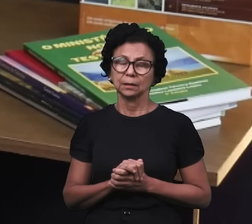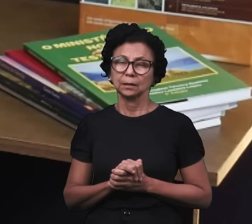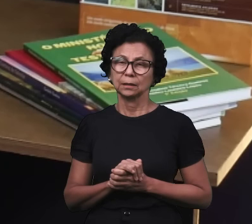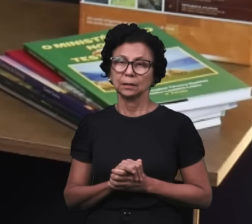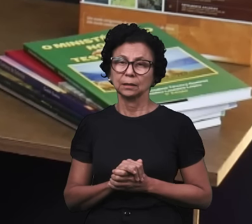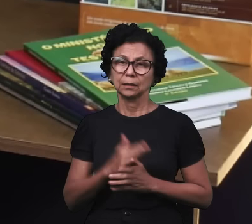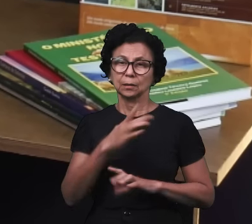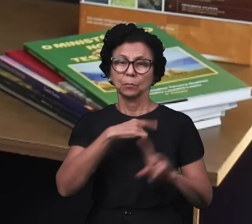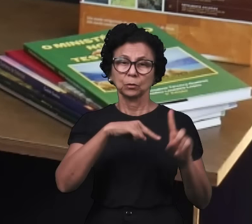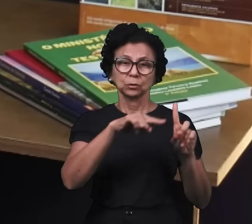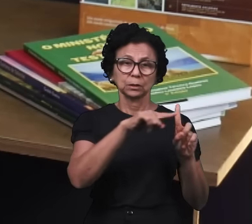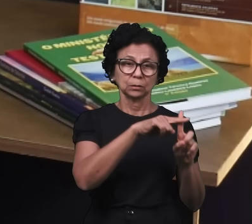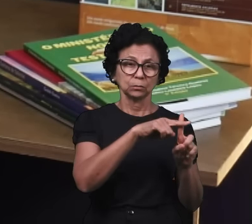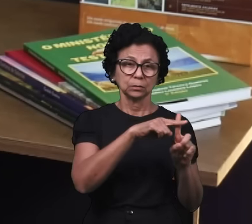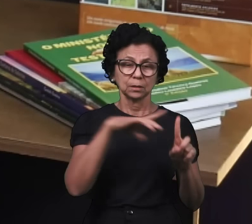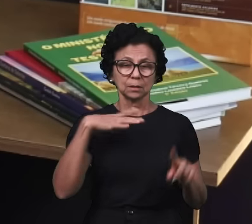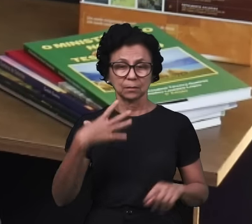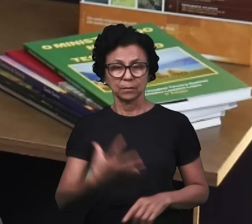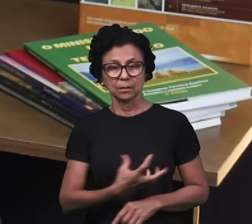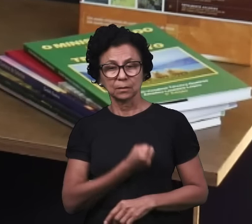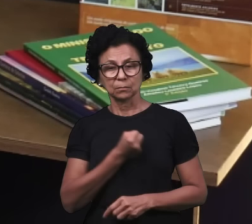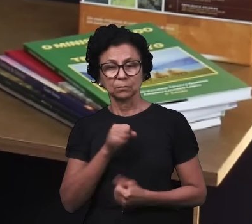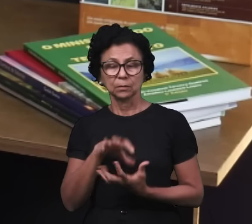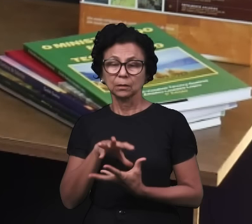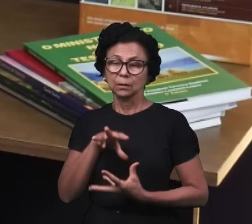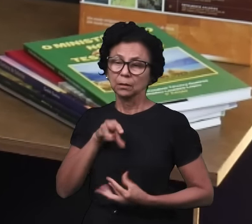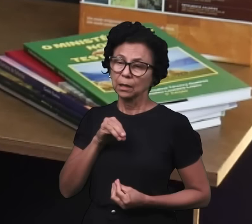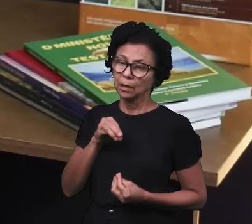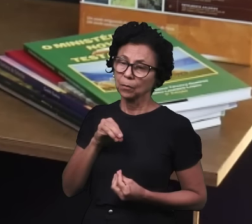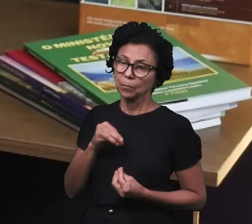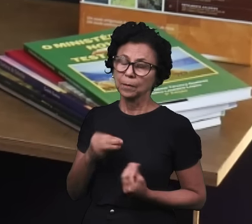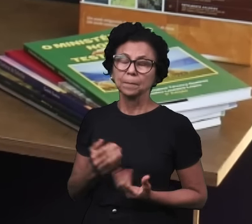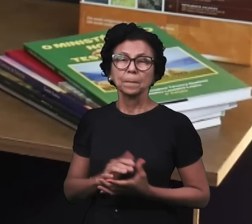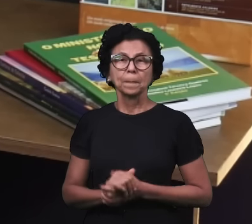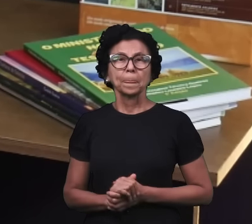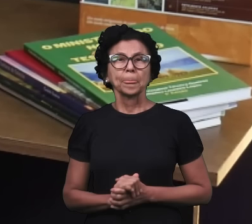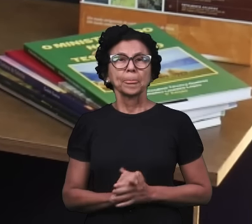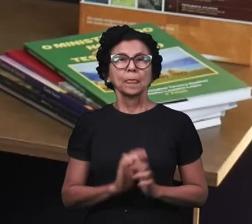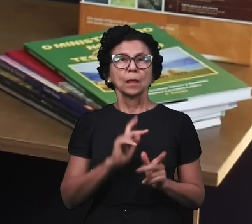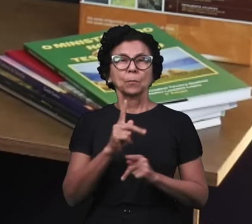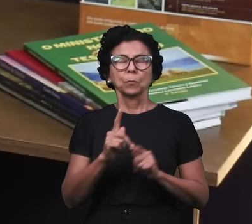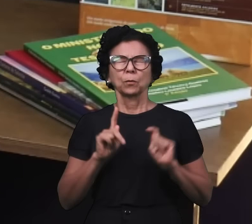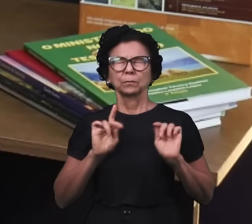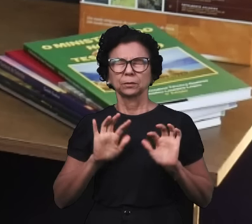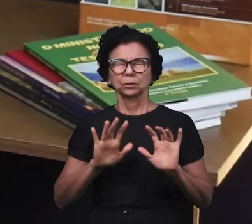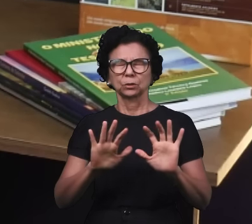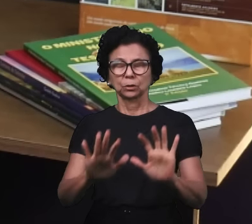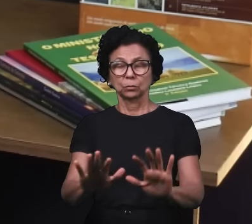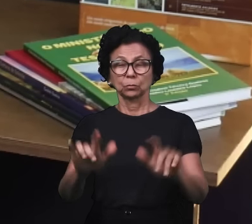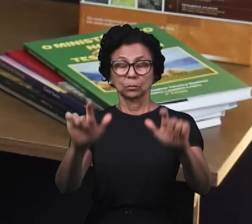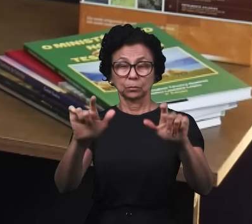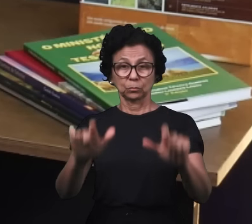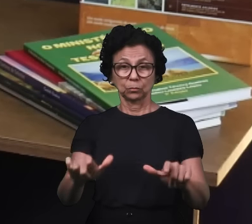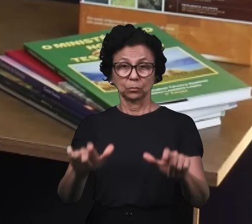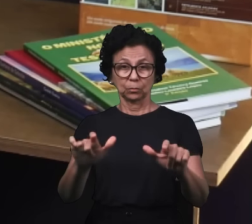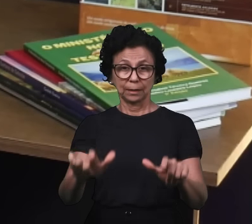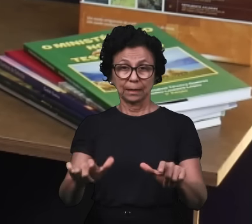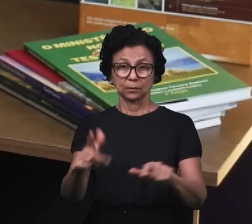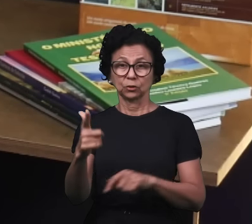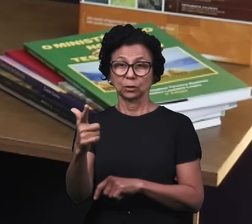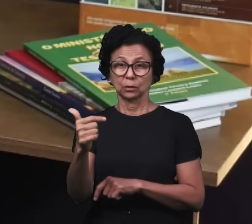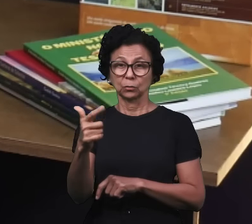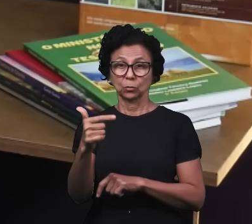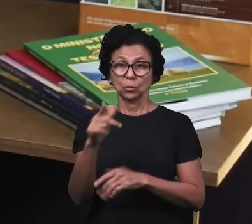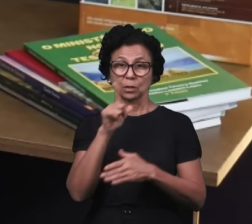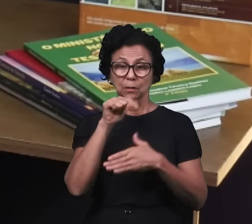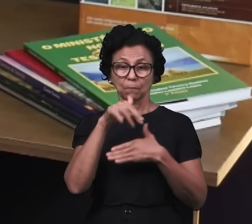Elim. Elim agora é o que? É um oásis, né? Haviam ali 12 fontes e 70 palmeiras,